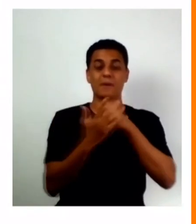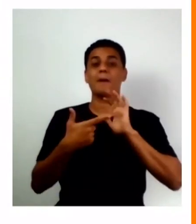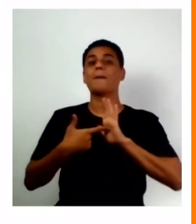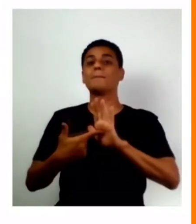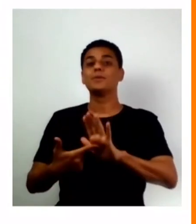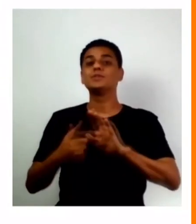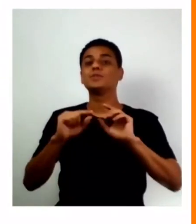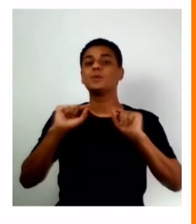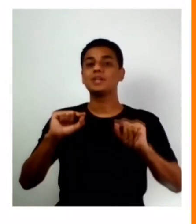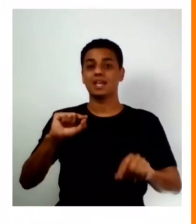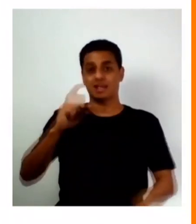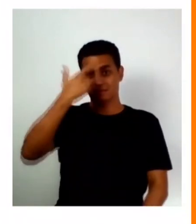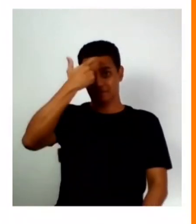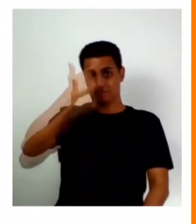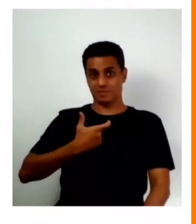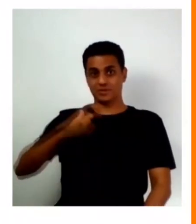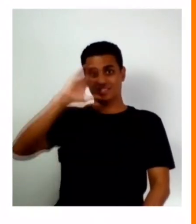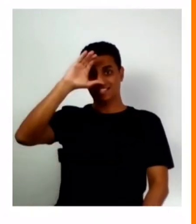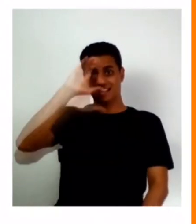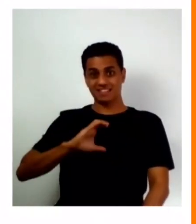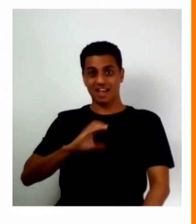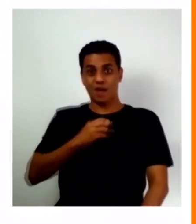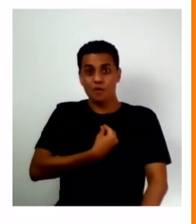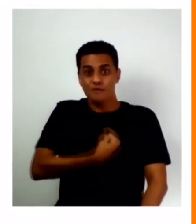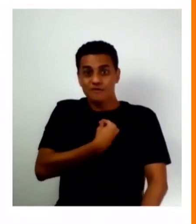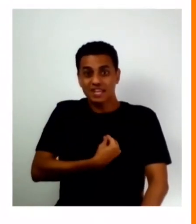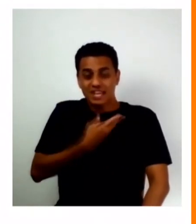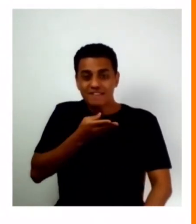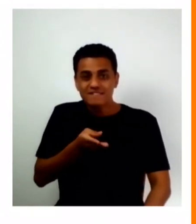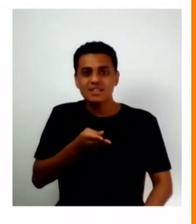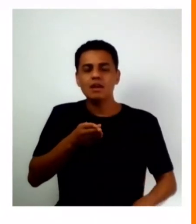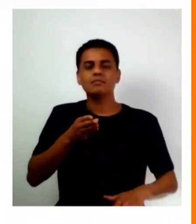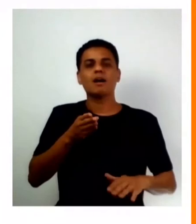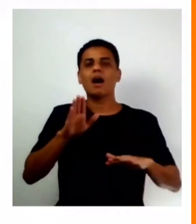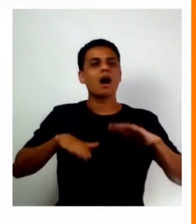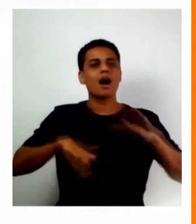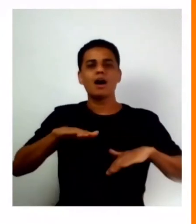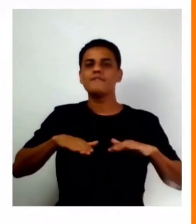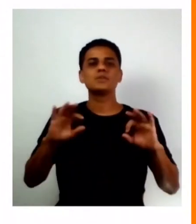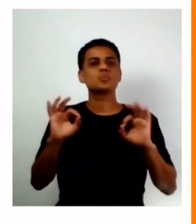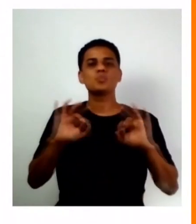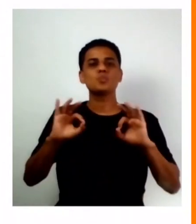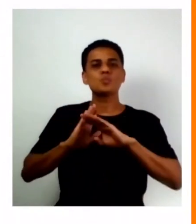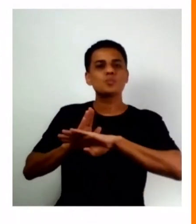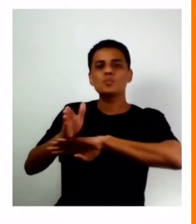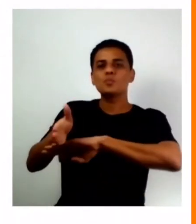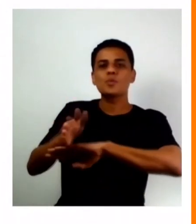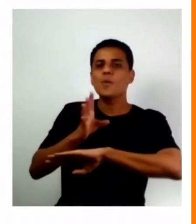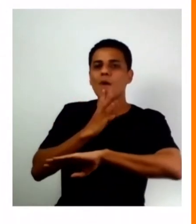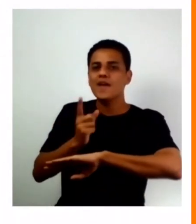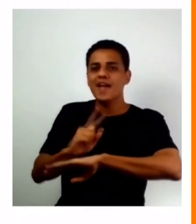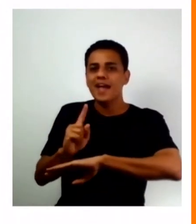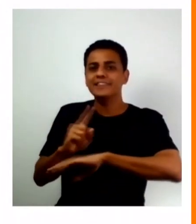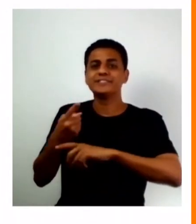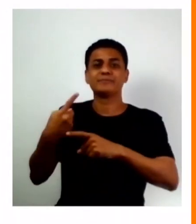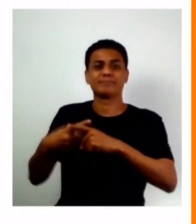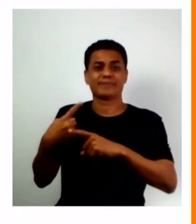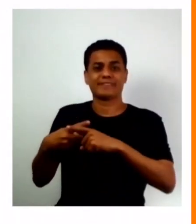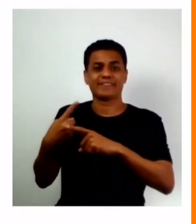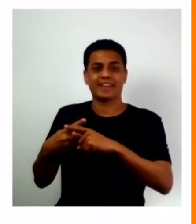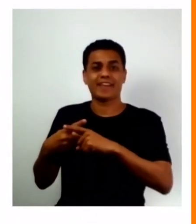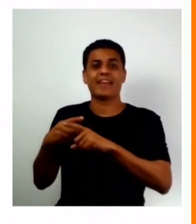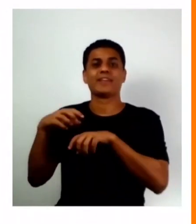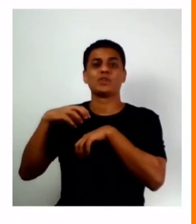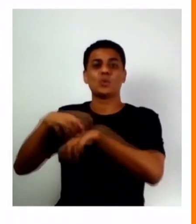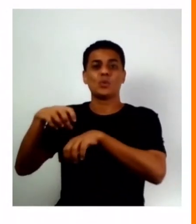o que vive na cidade, às vezes não vai ao patrimônio porque o impacto do turismo é